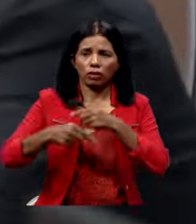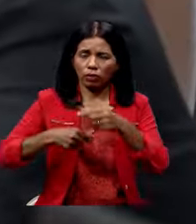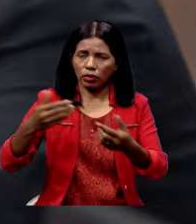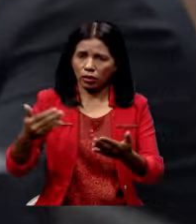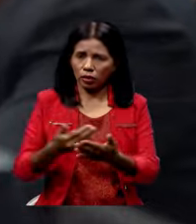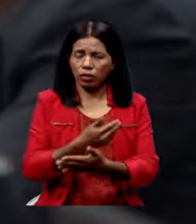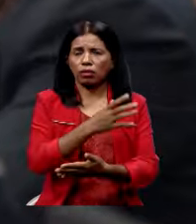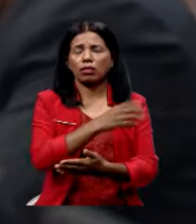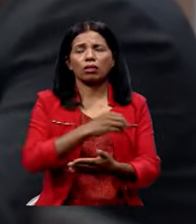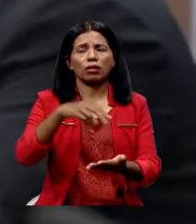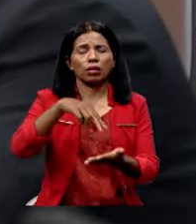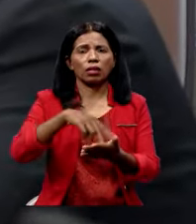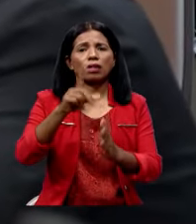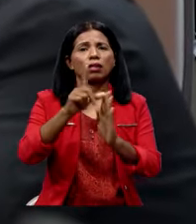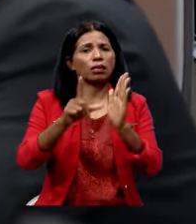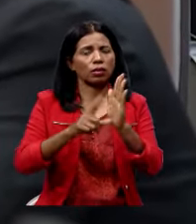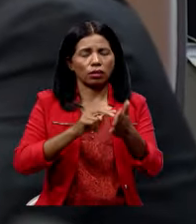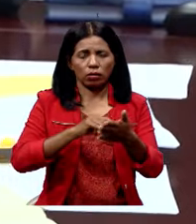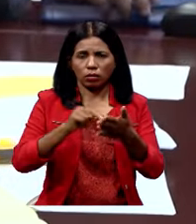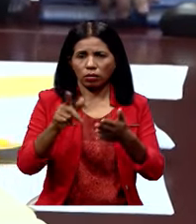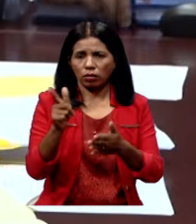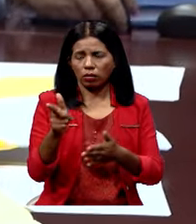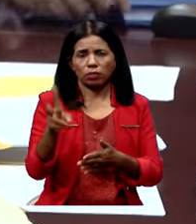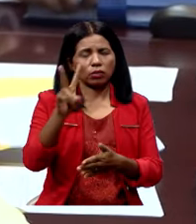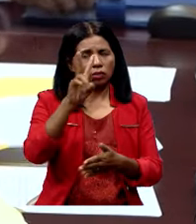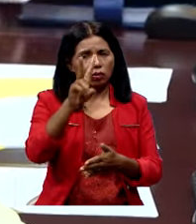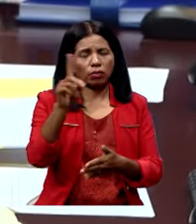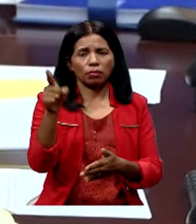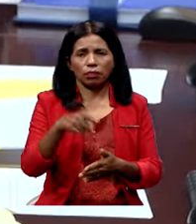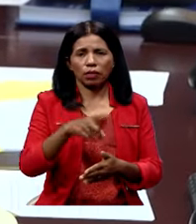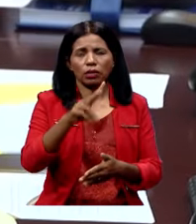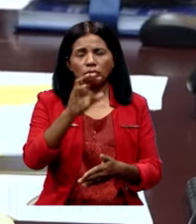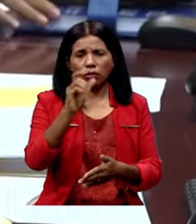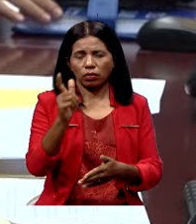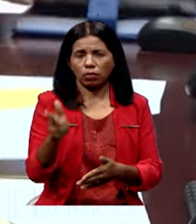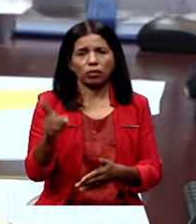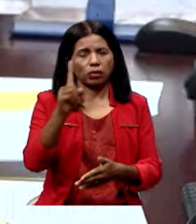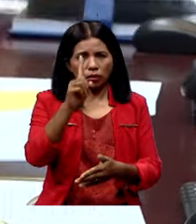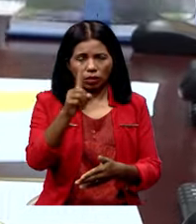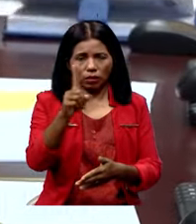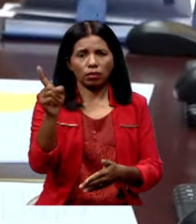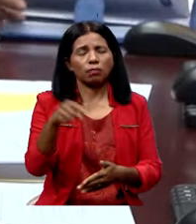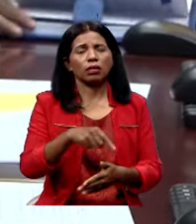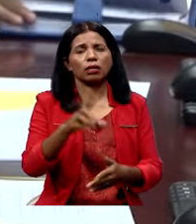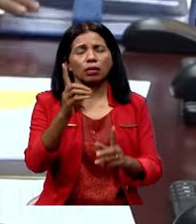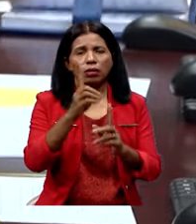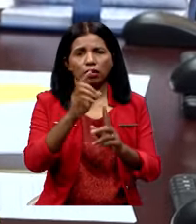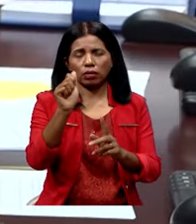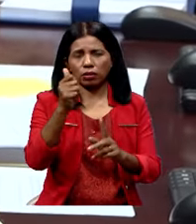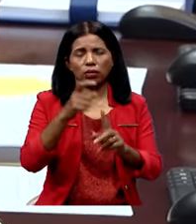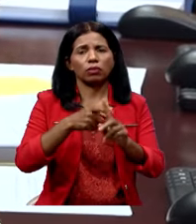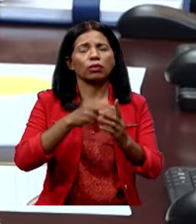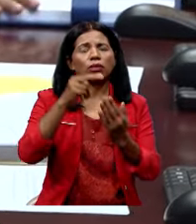nebe estabelece husi decreto-lei número Ruanulu Resin Rua, barra Rihun Rua Ruanulu Resin Ida, barra Loronsanulu Fulang